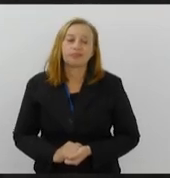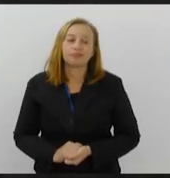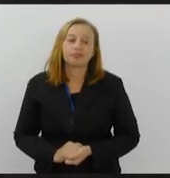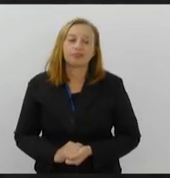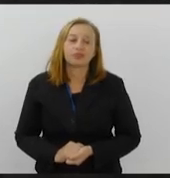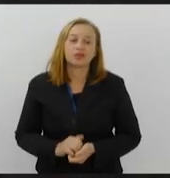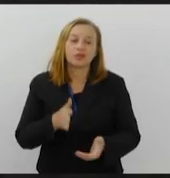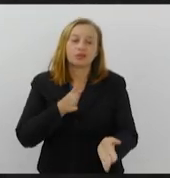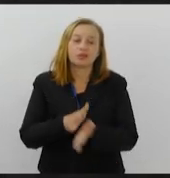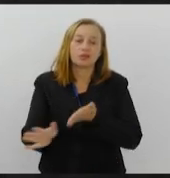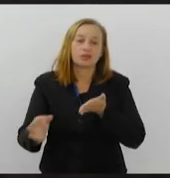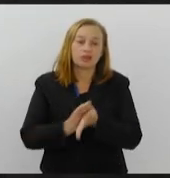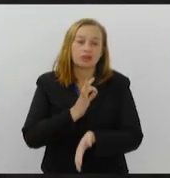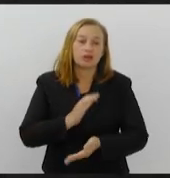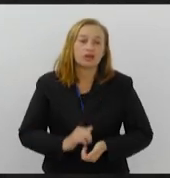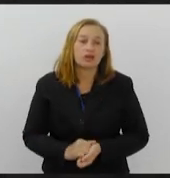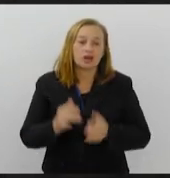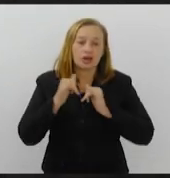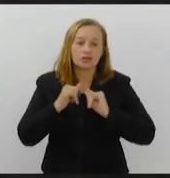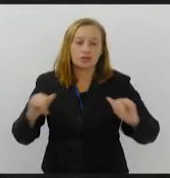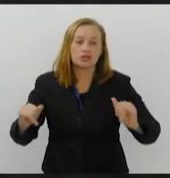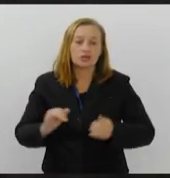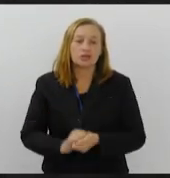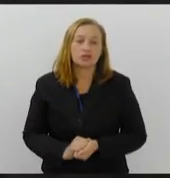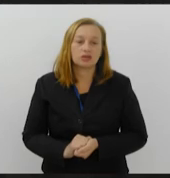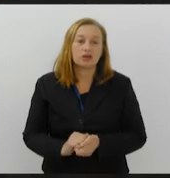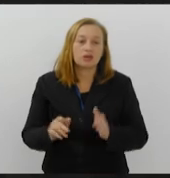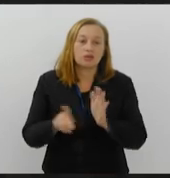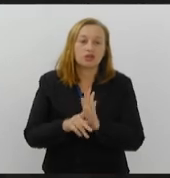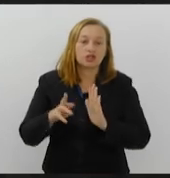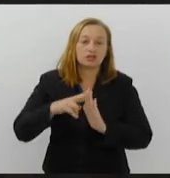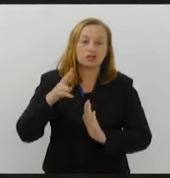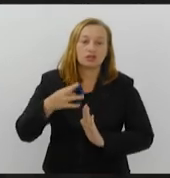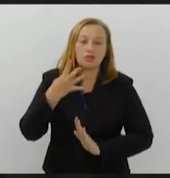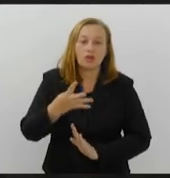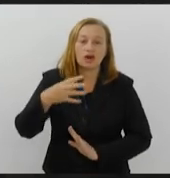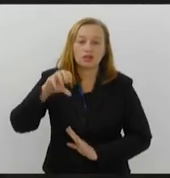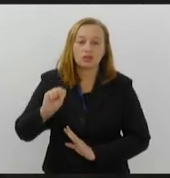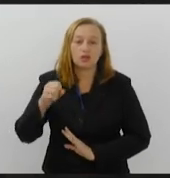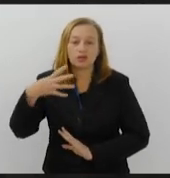vai à promulgação. Anuncio. Projeto de resolução